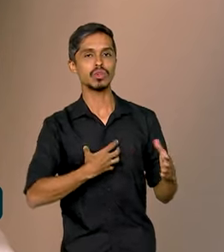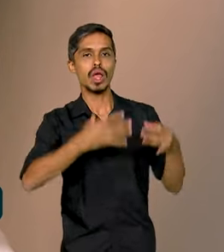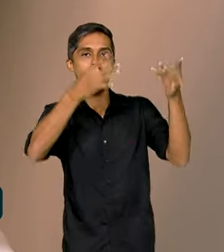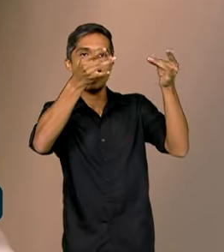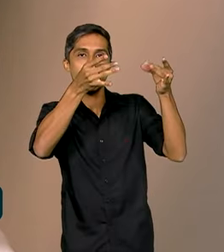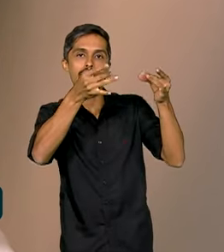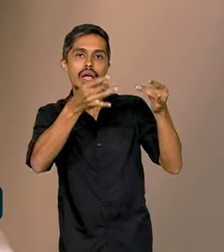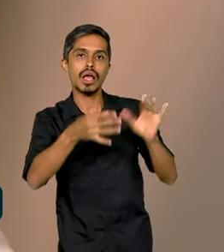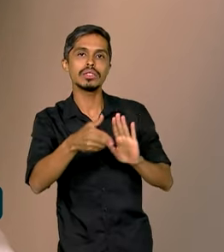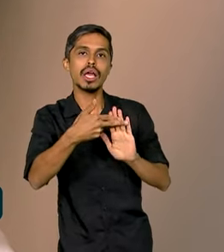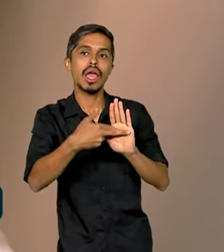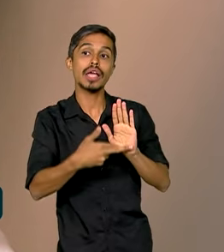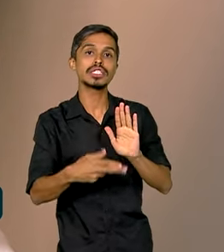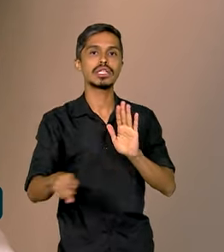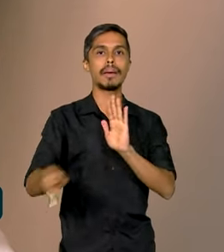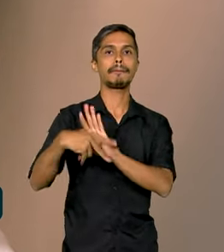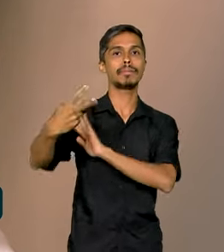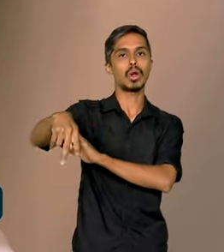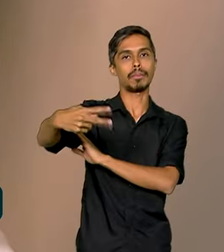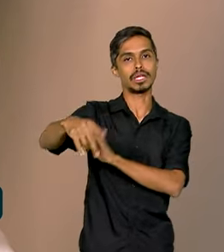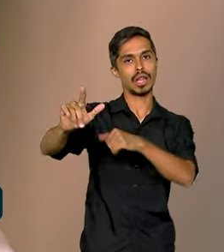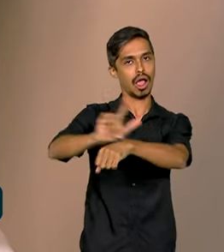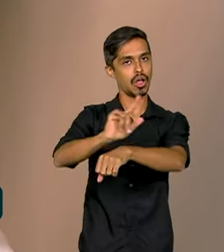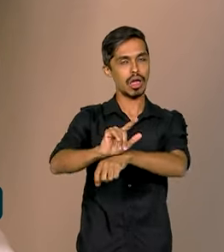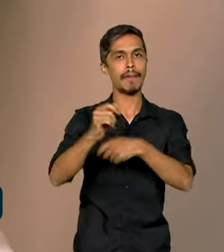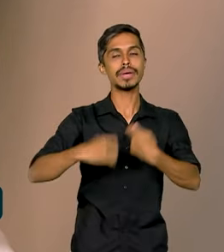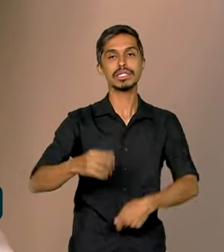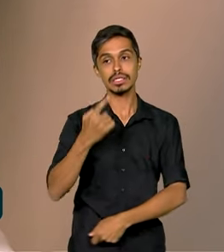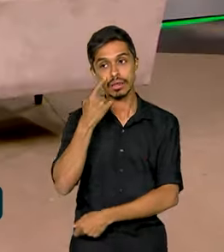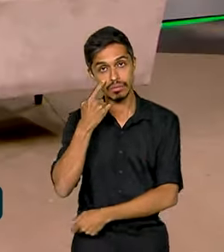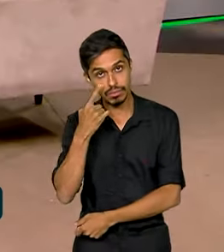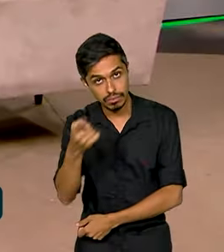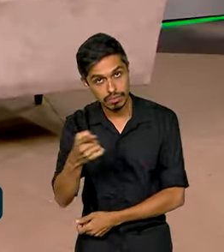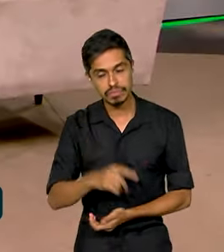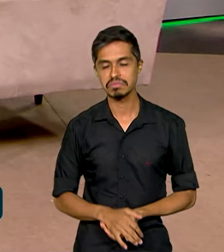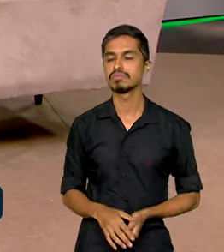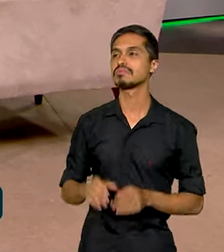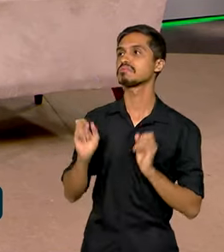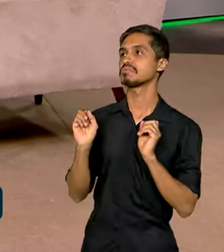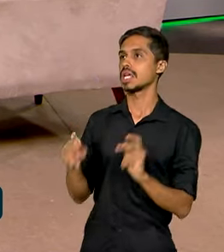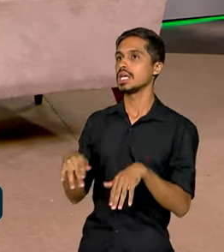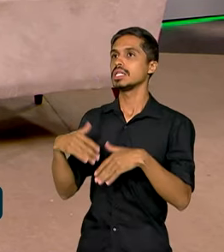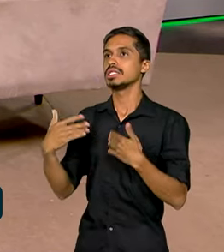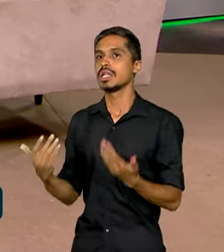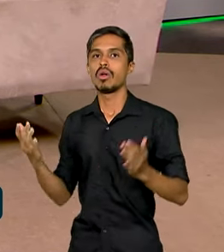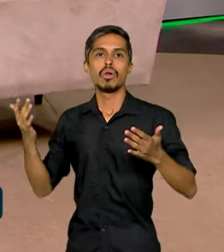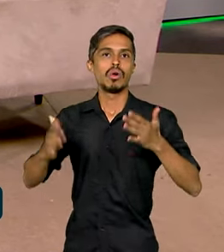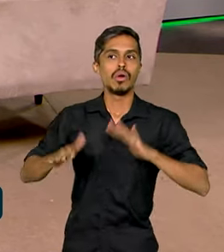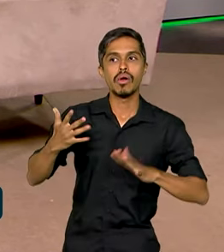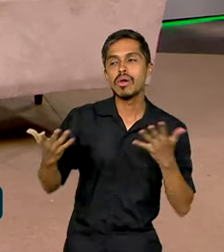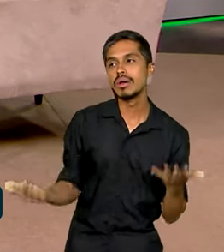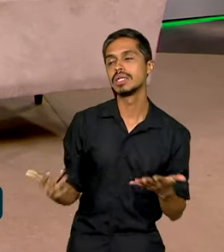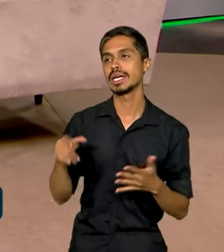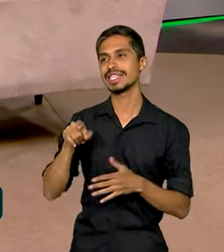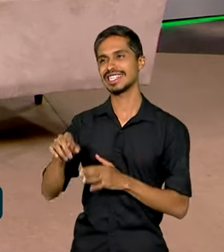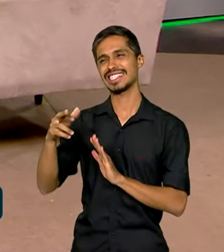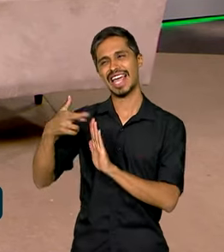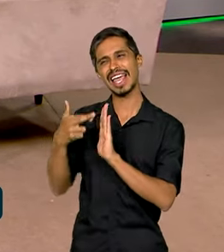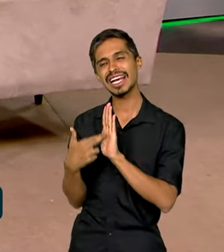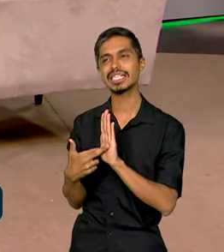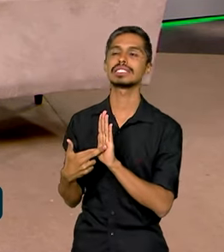Quais são as regras da política de troca para que não tenha nenhum problema nesse período e talvez eh justamente essas regras é que